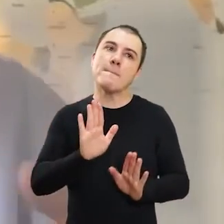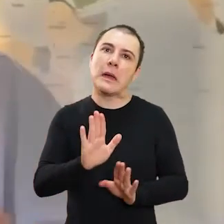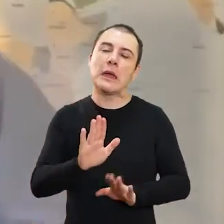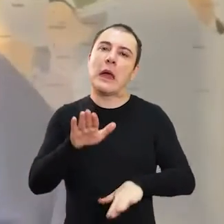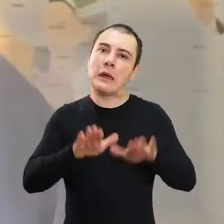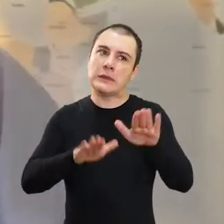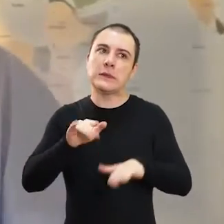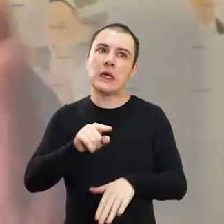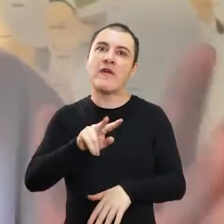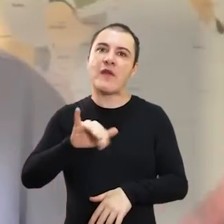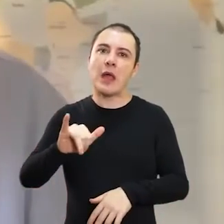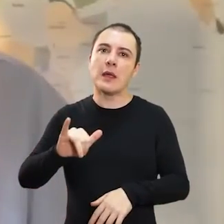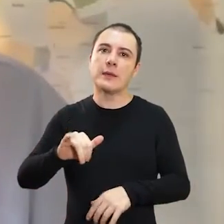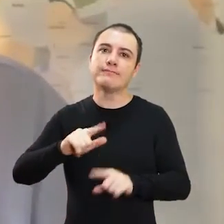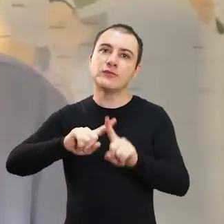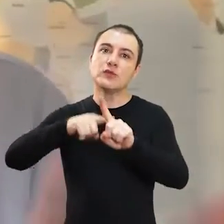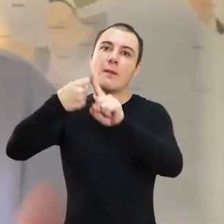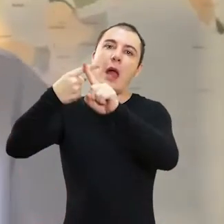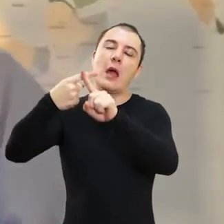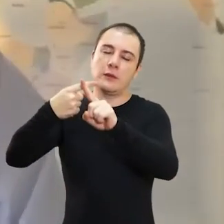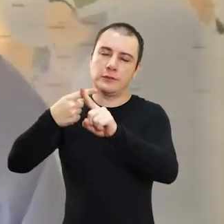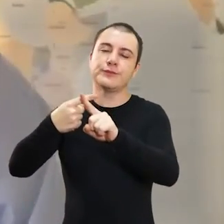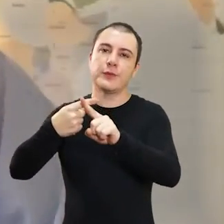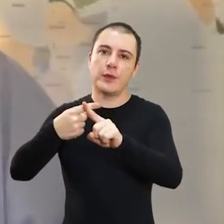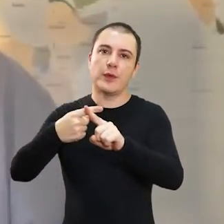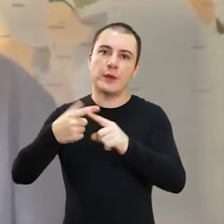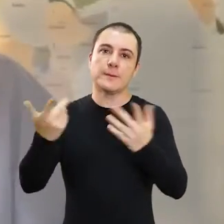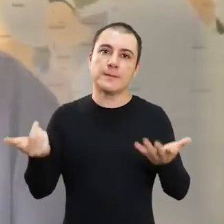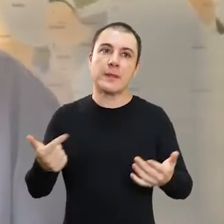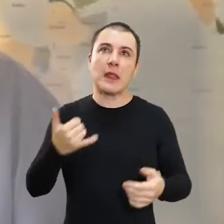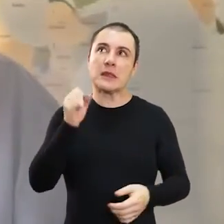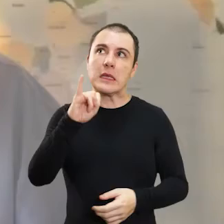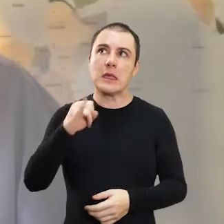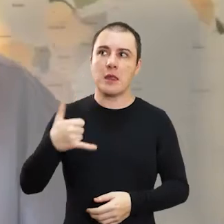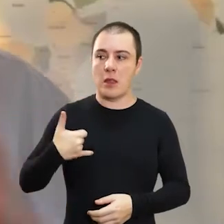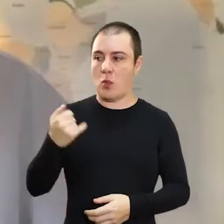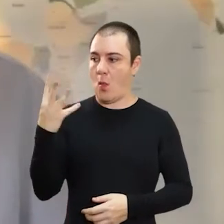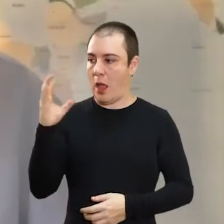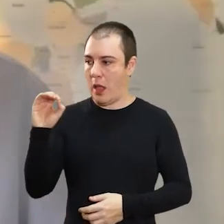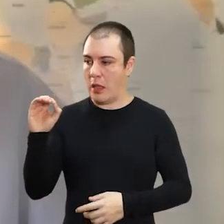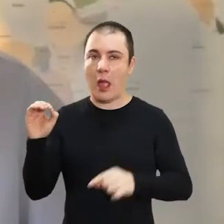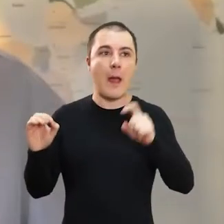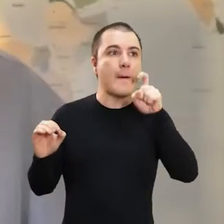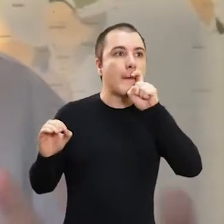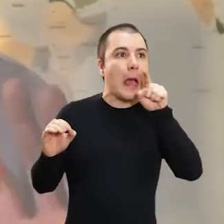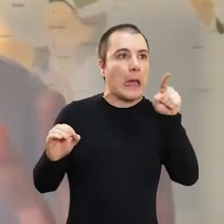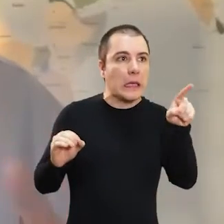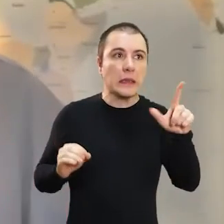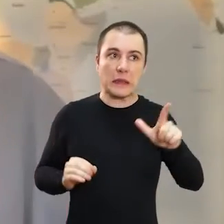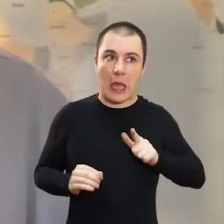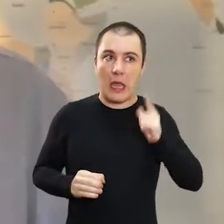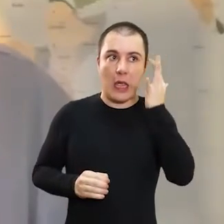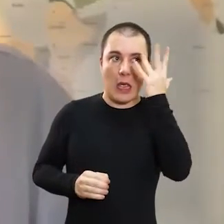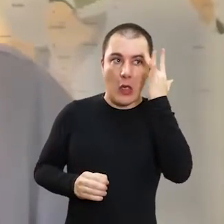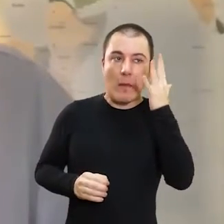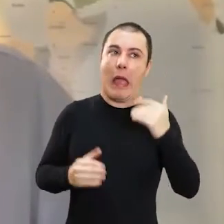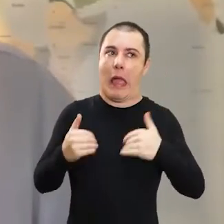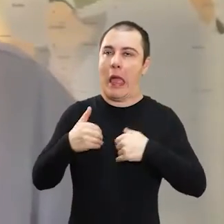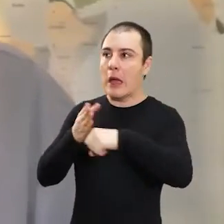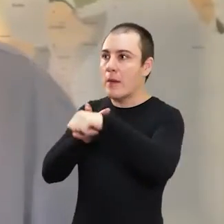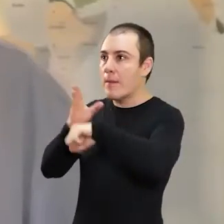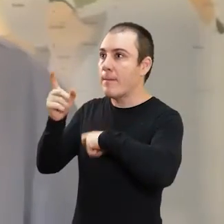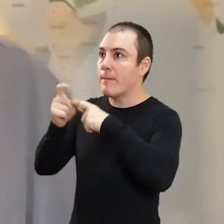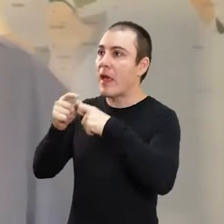chance maior do que a população normal de vir a ter. Poxa, eu já tenho 40 anos, meu pai teve glaucoma, eu não sinto nada, mas deixa eu ir